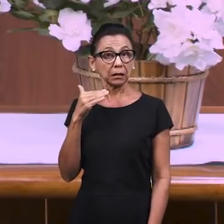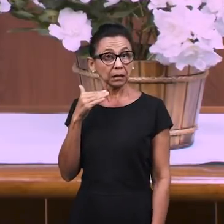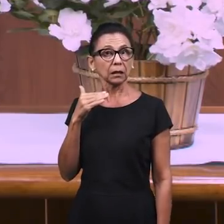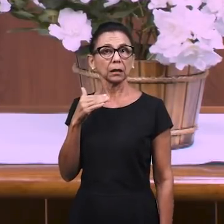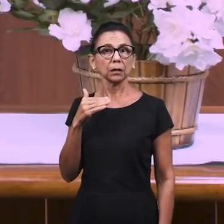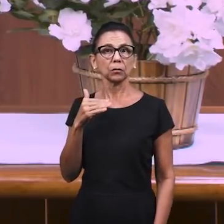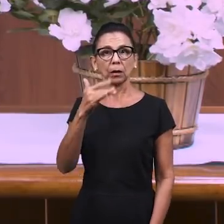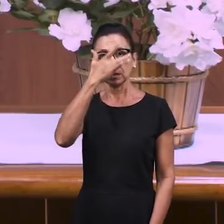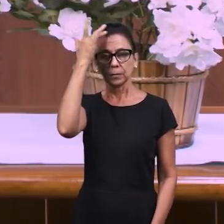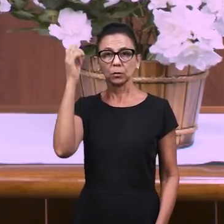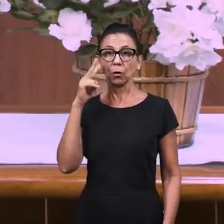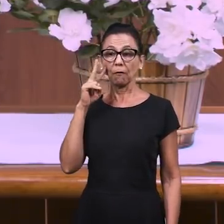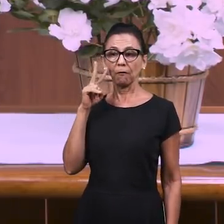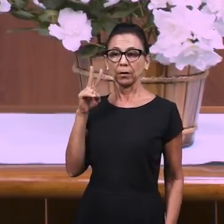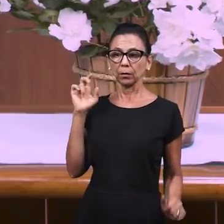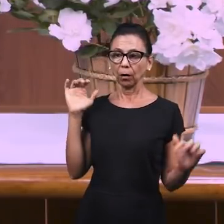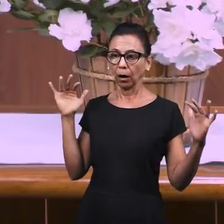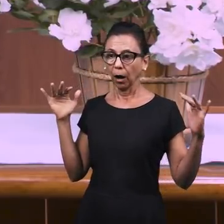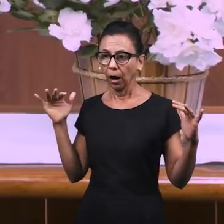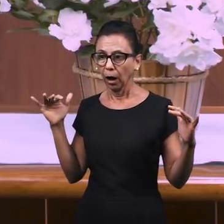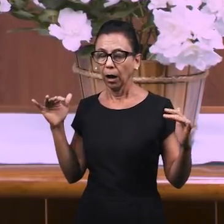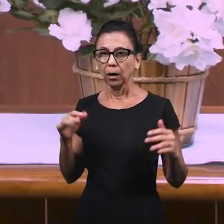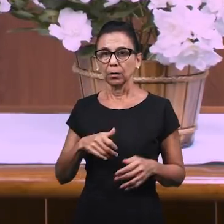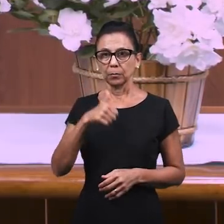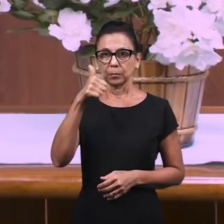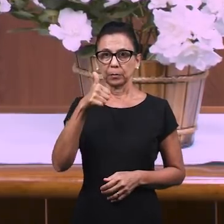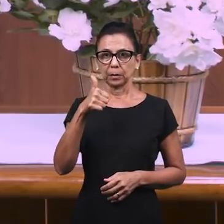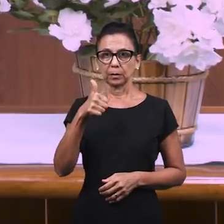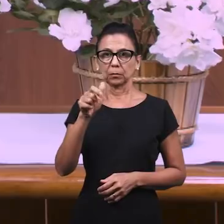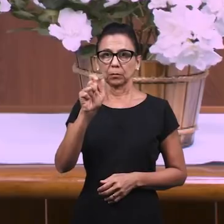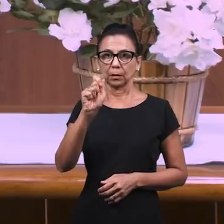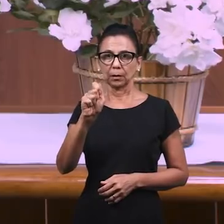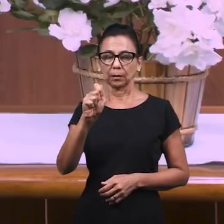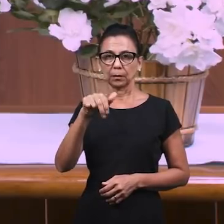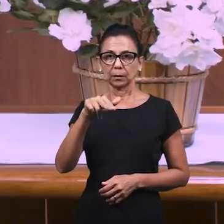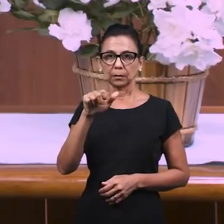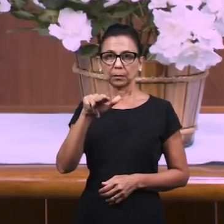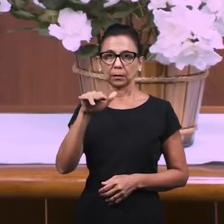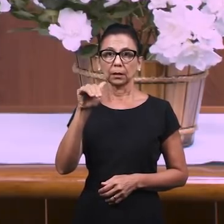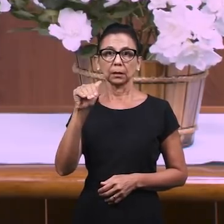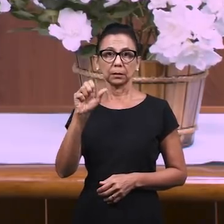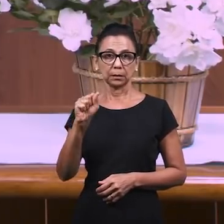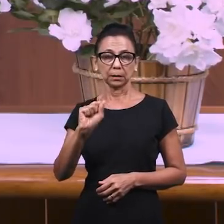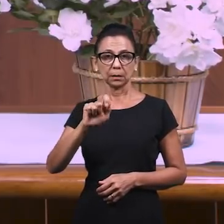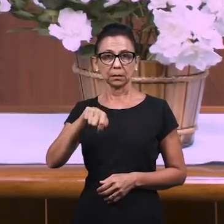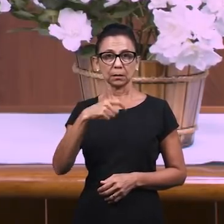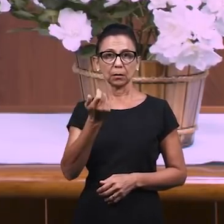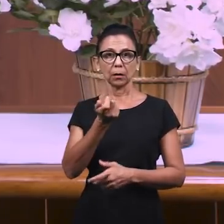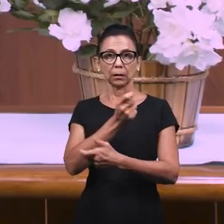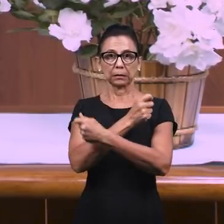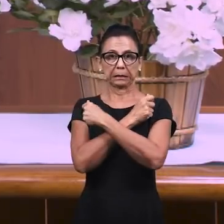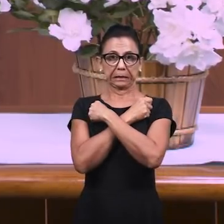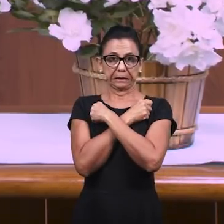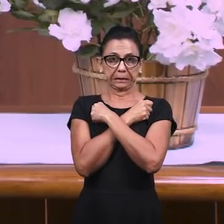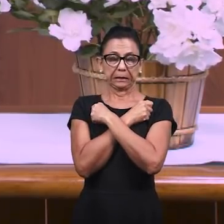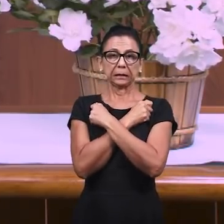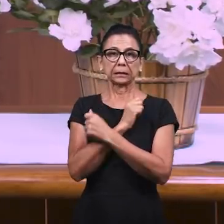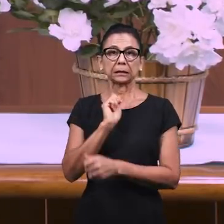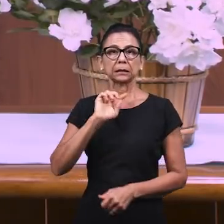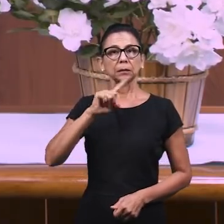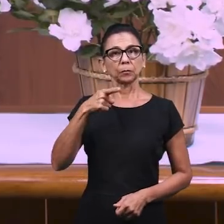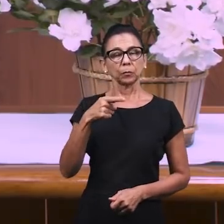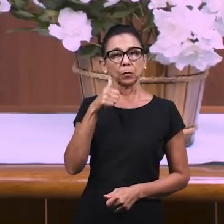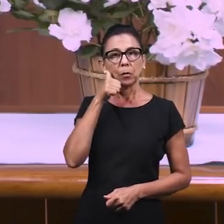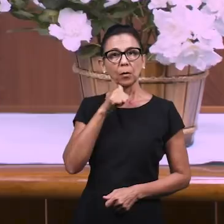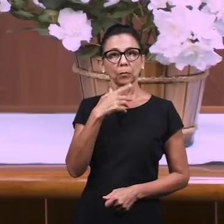morreram ali diante de todos ali. Primeiro Ananias e depois Safira.